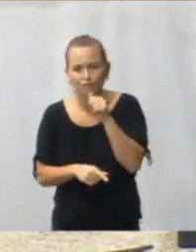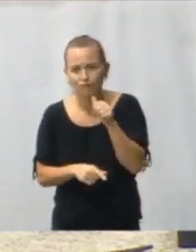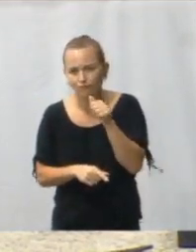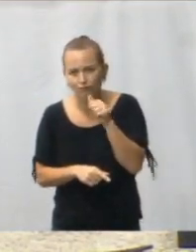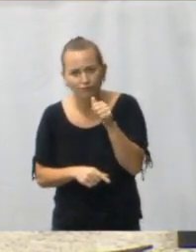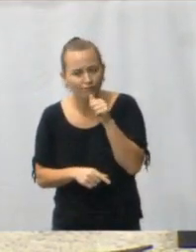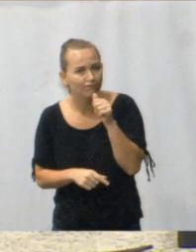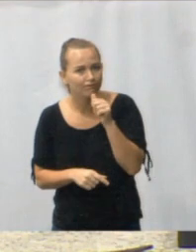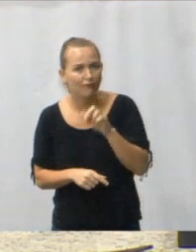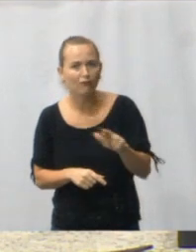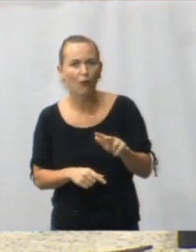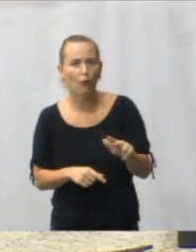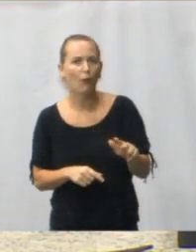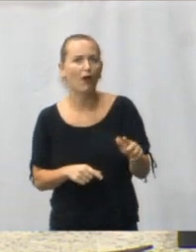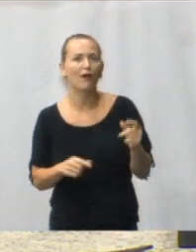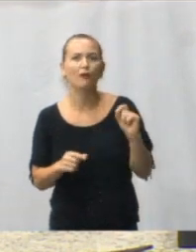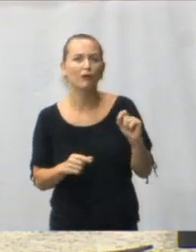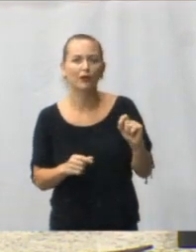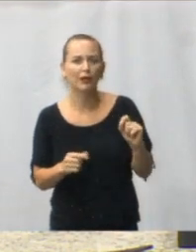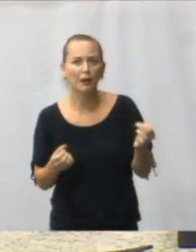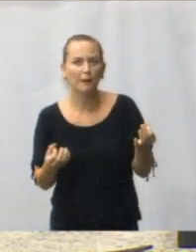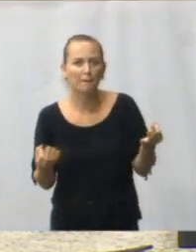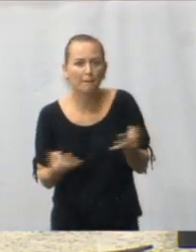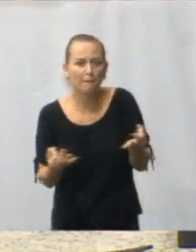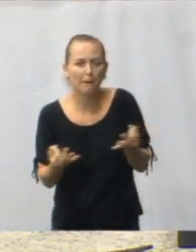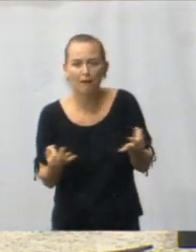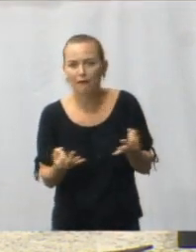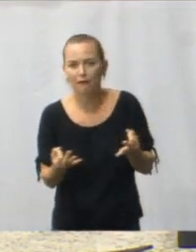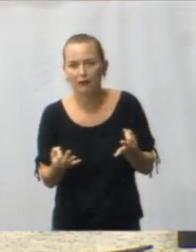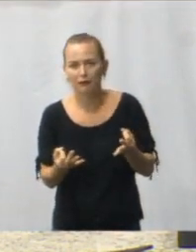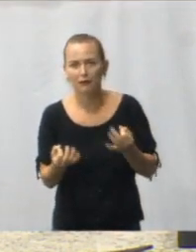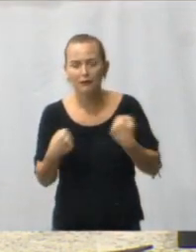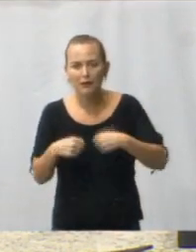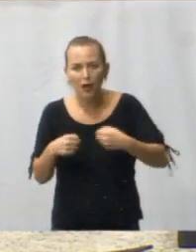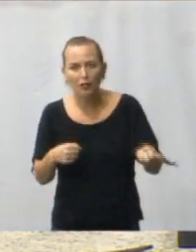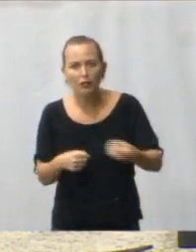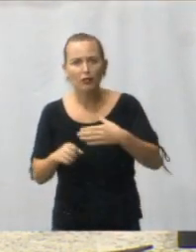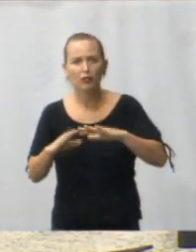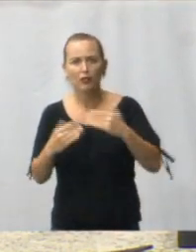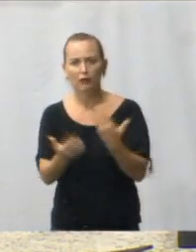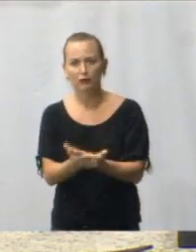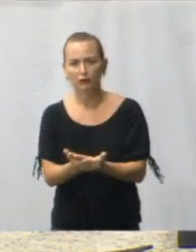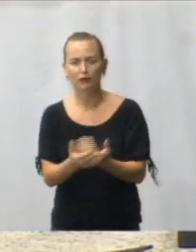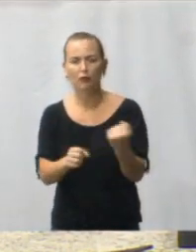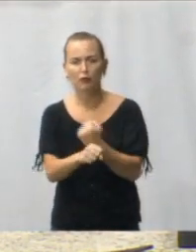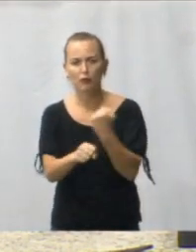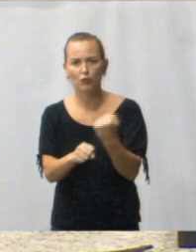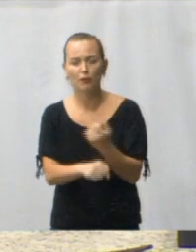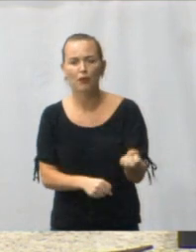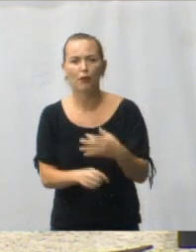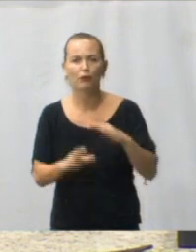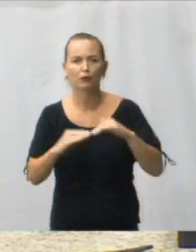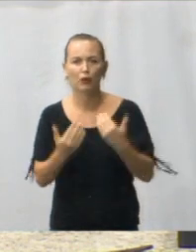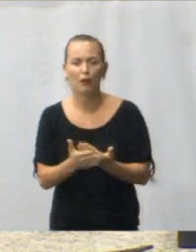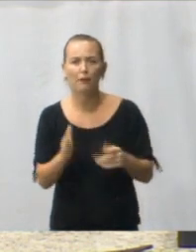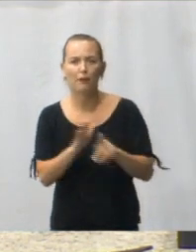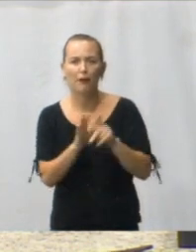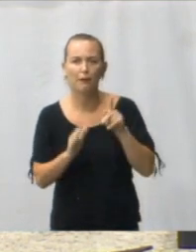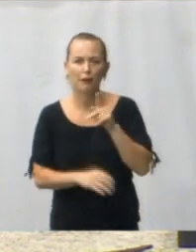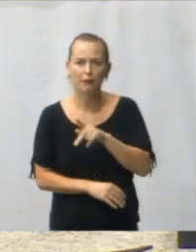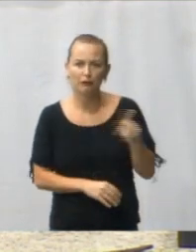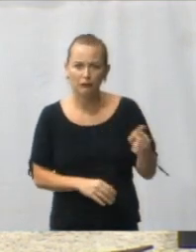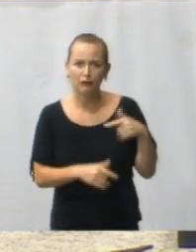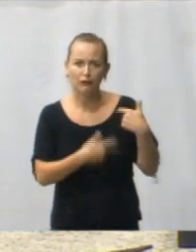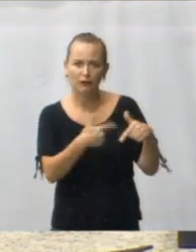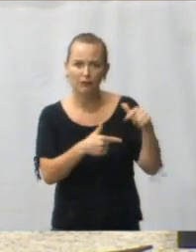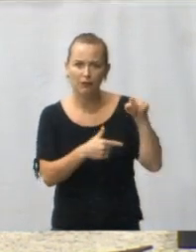comunidade. O que se quer é uma nova escola, com dignidade, para os professores que trabalham, para os alunos que frequentam